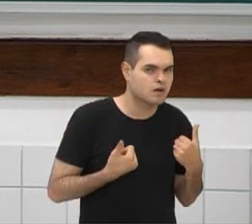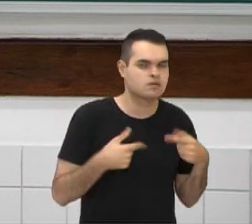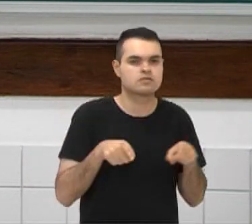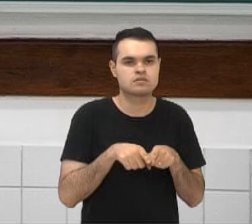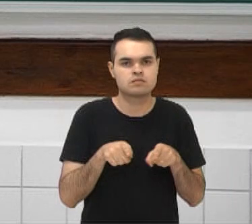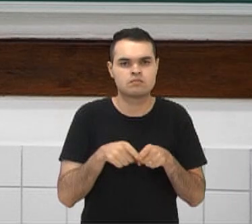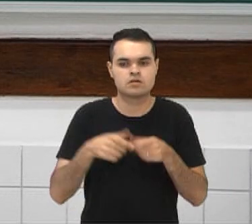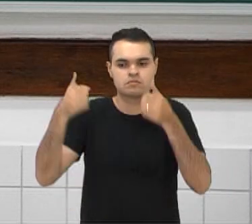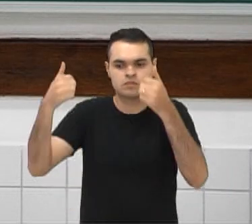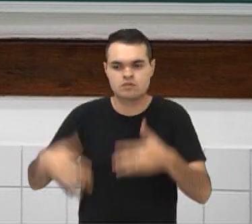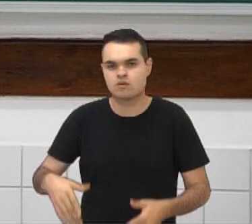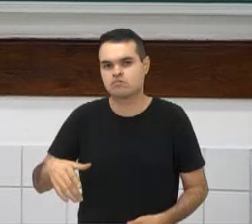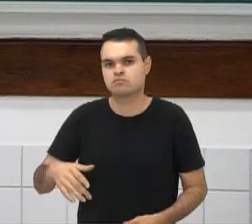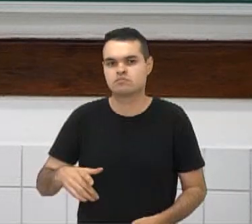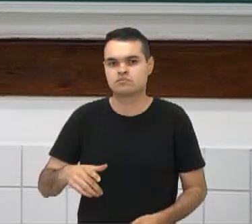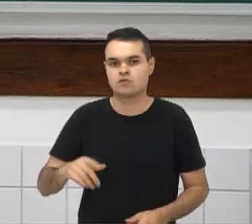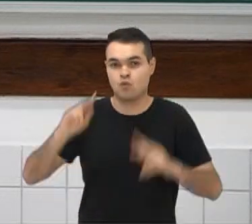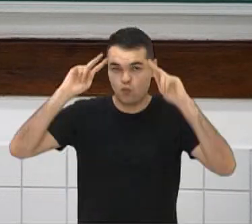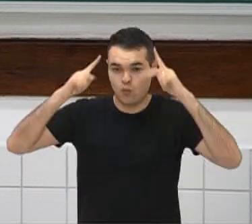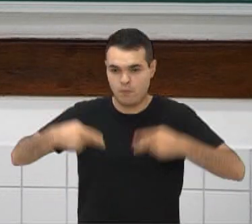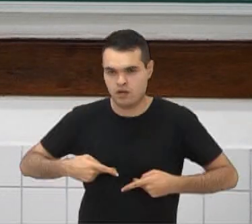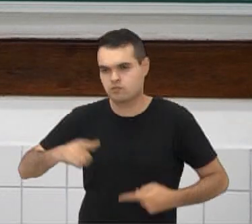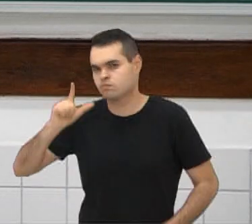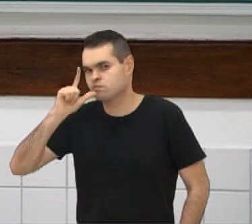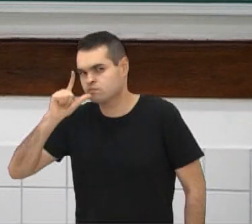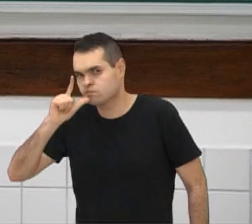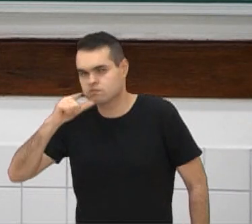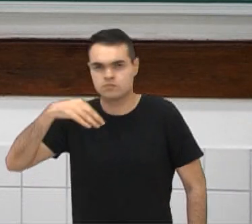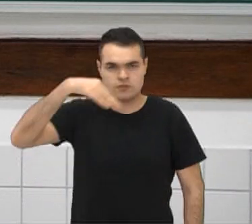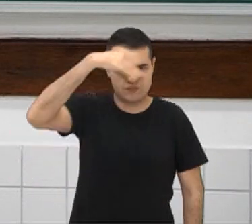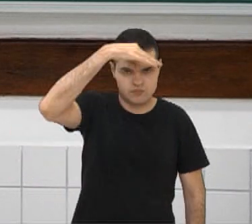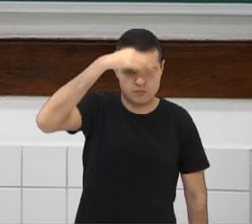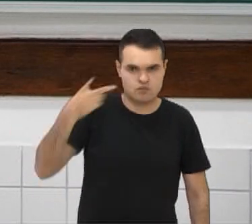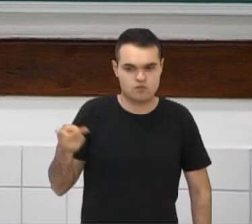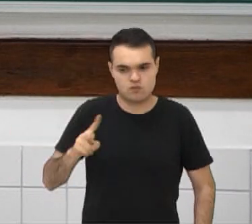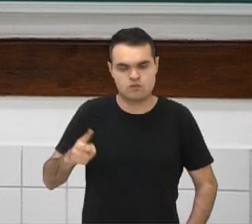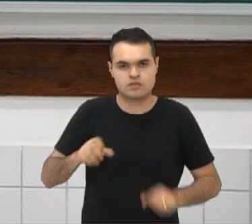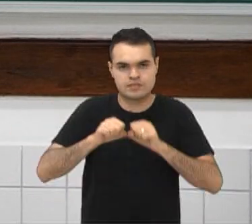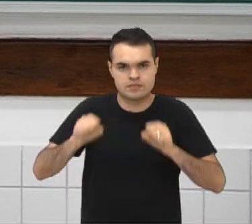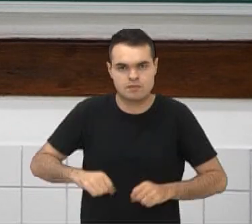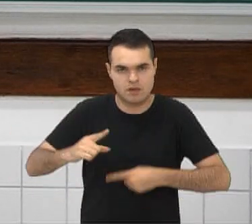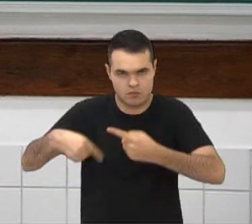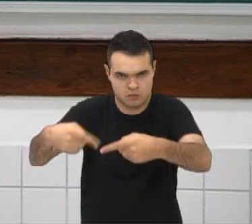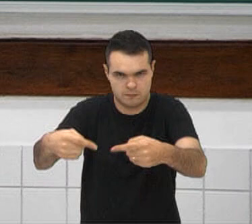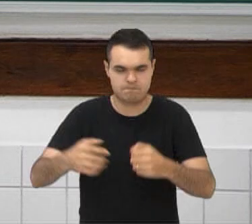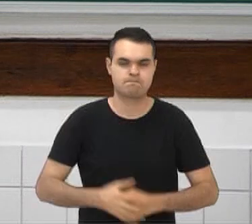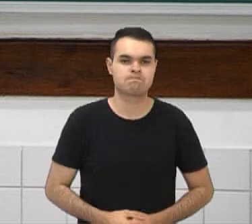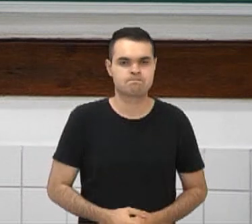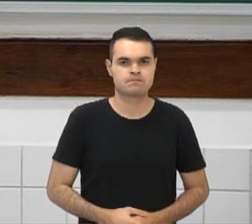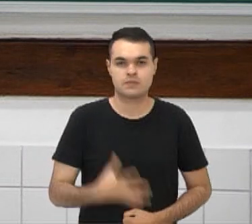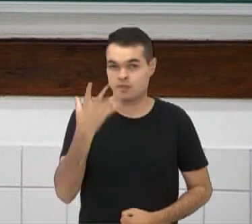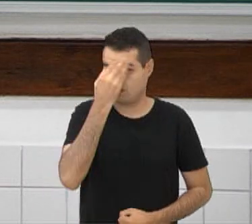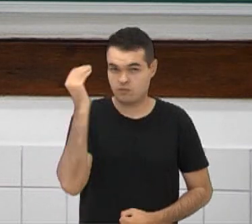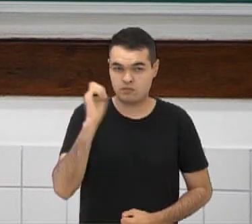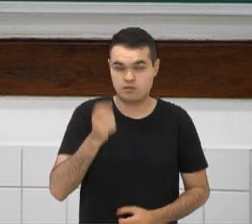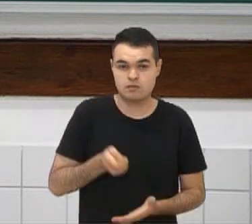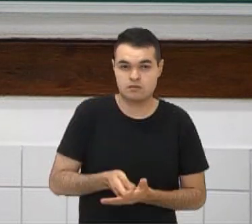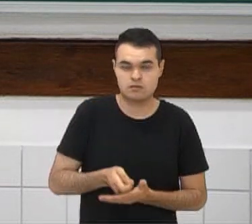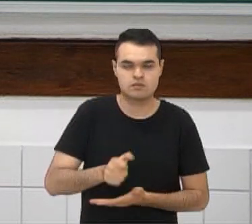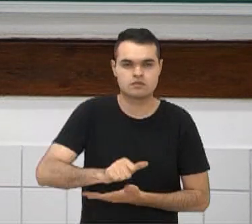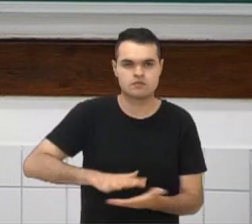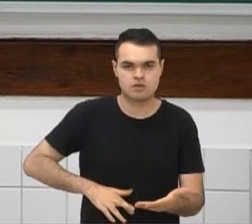sobre o sistema reprodutor humano, tanto masculino quanto feminino. Tudo bem? Então, não esqueça de realizar